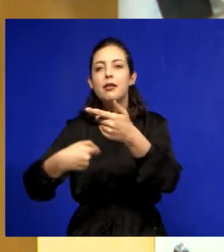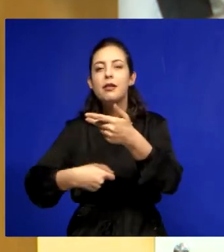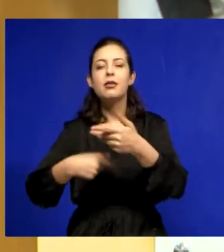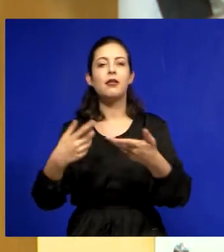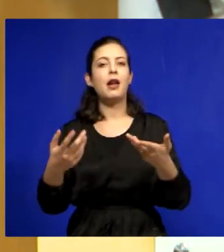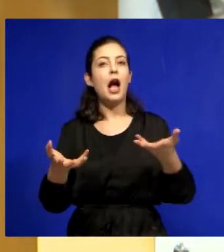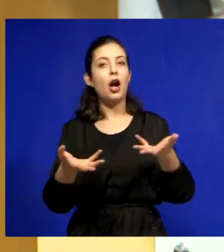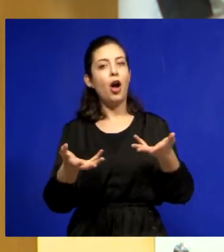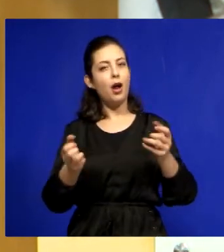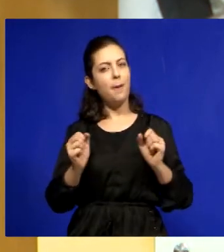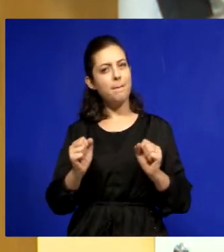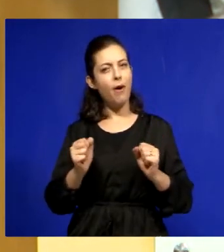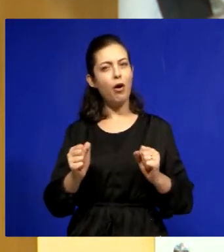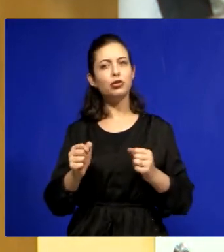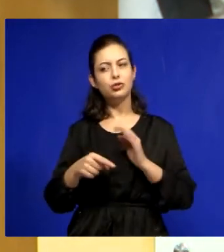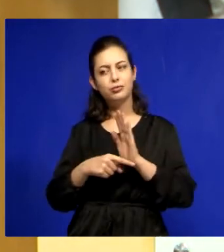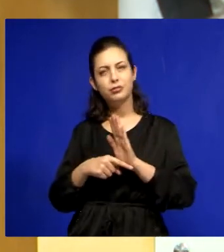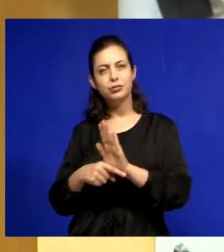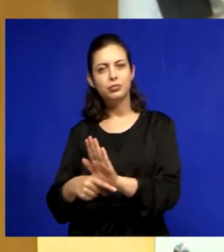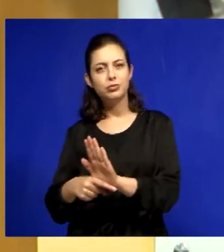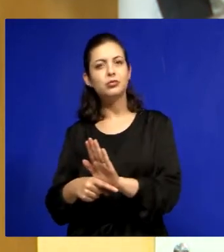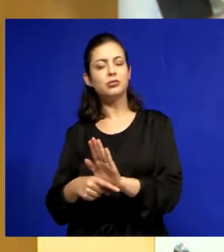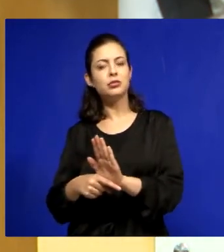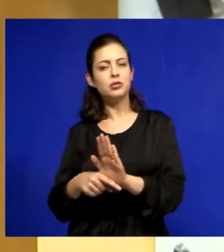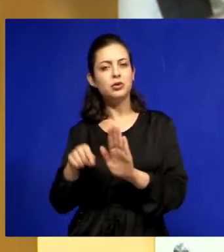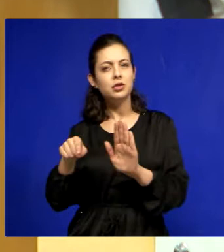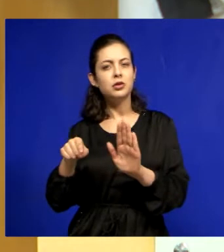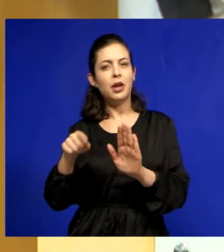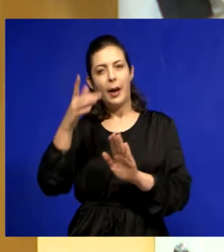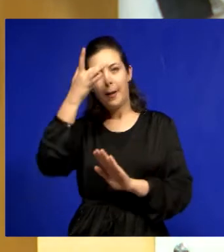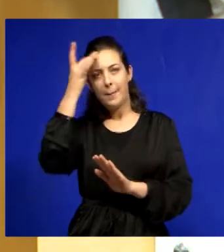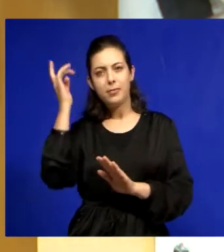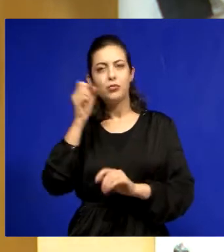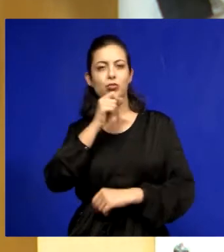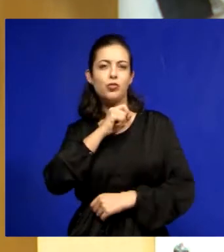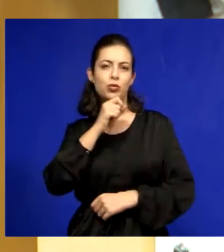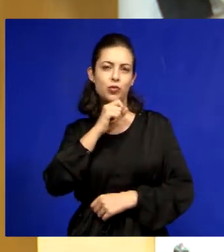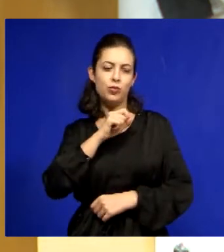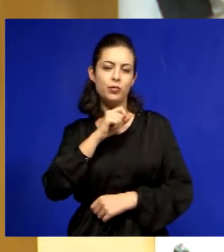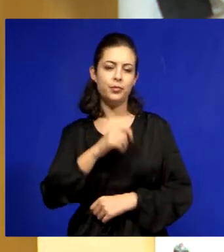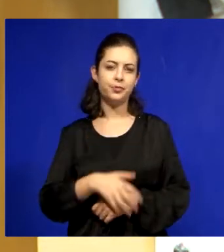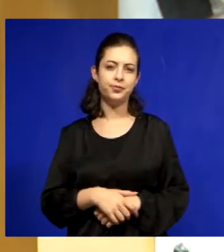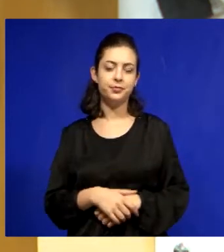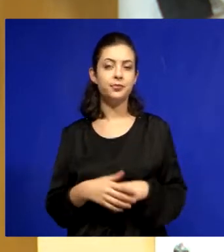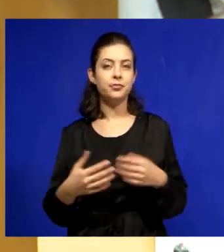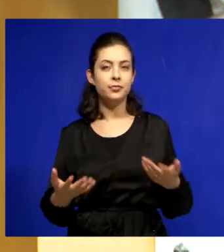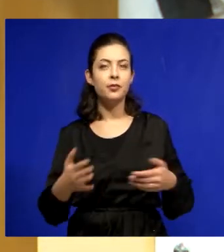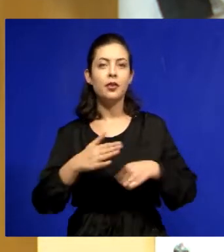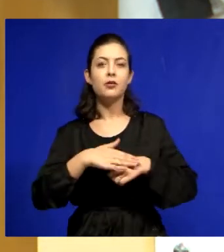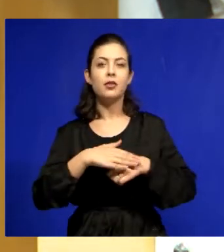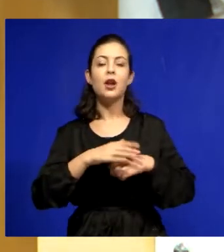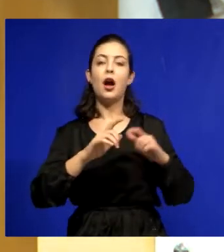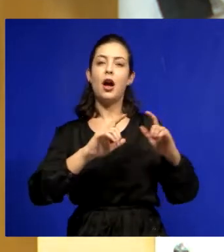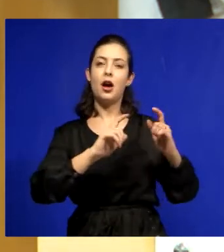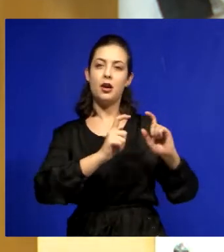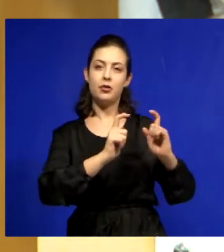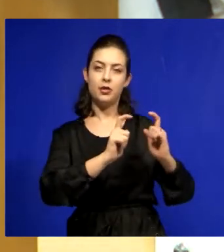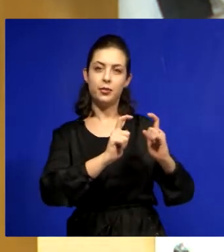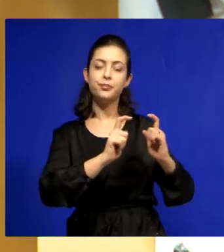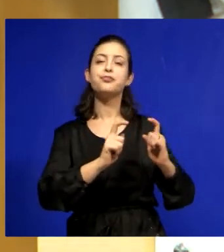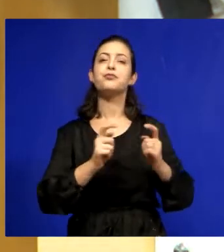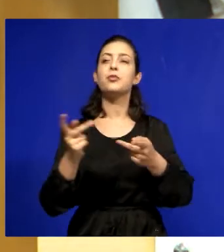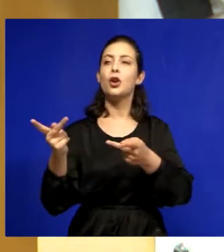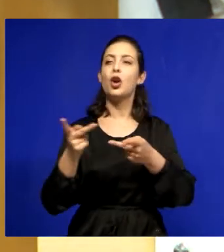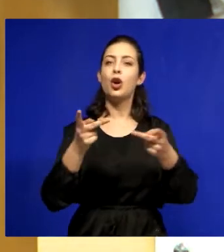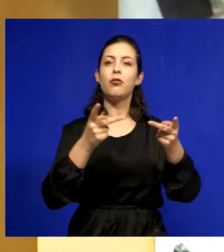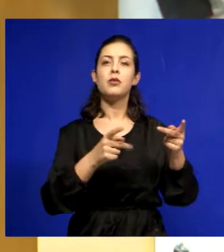de também contribuir com relação à pessoa idosa e aí nós vamos fazer essa reunião vamos